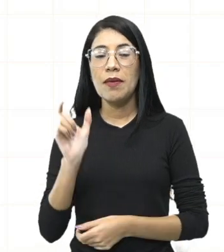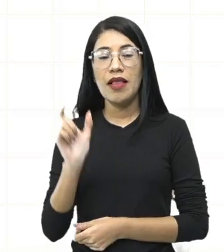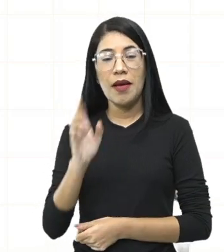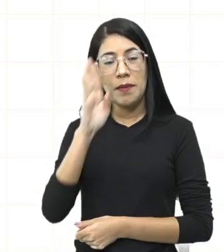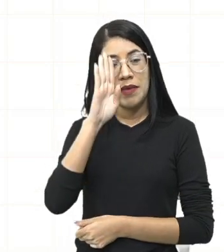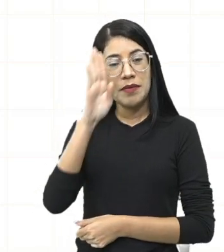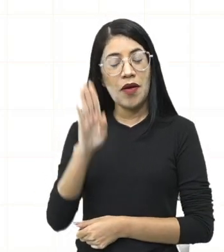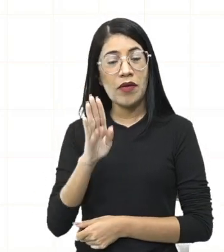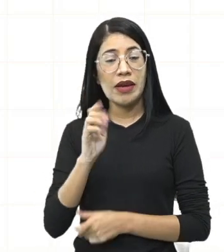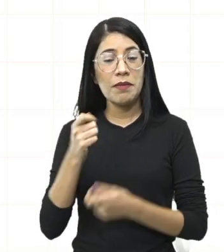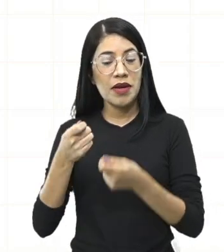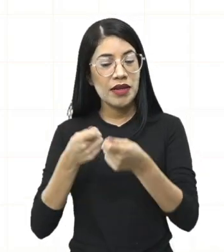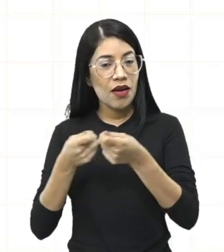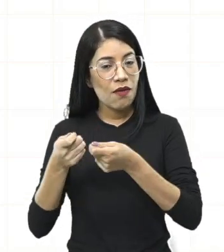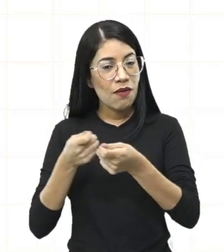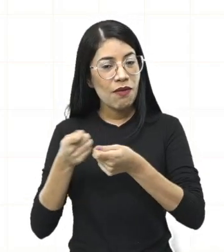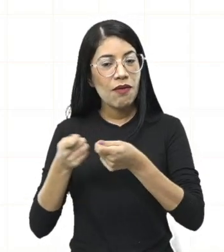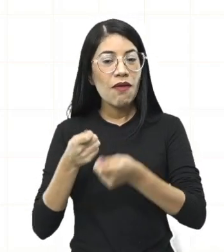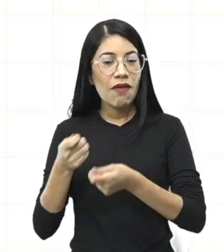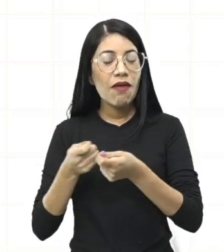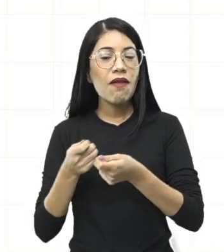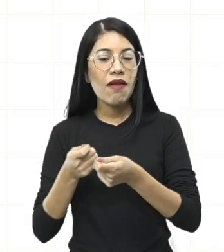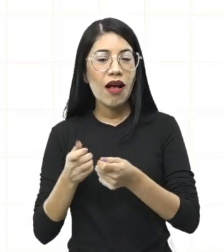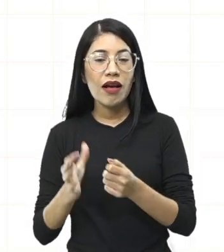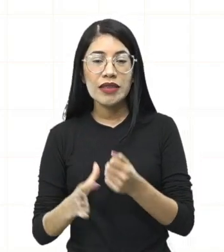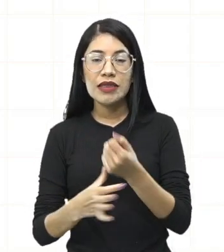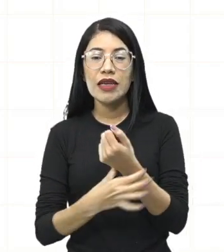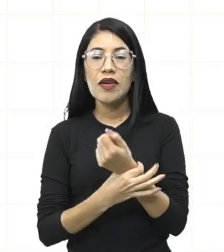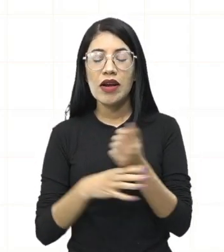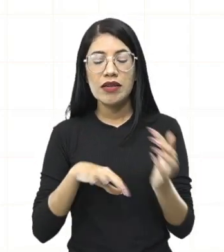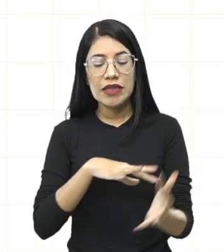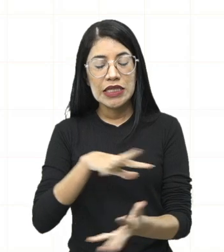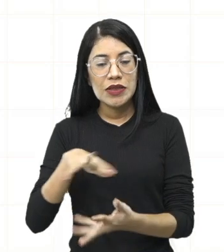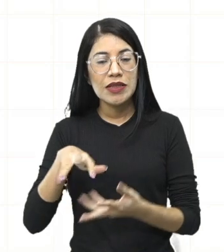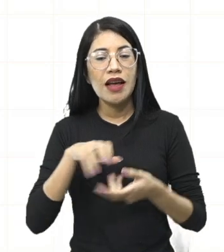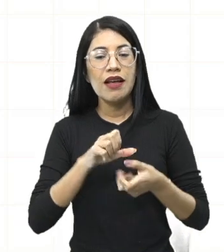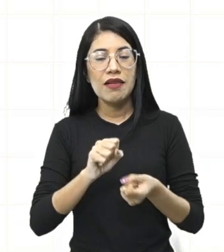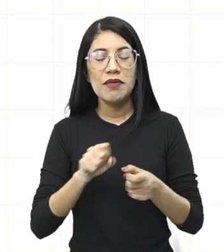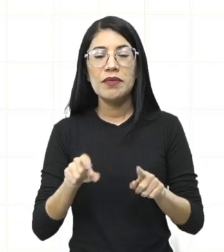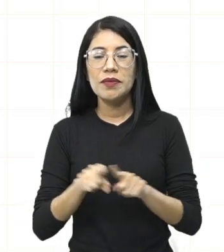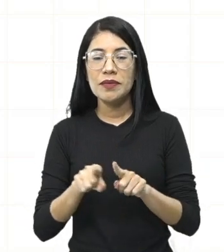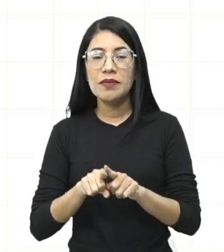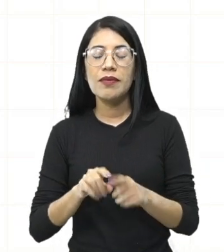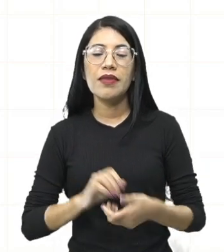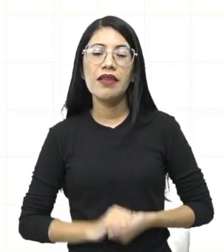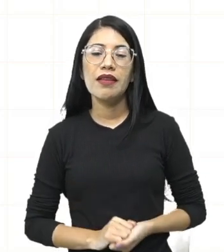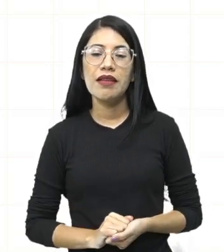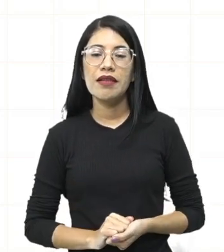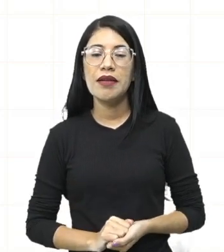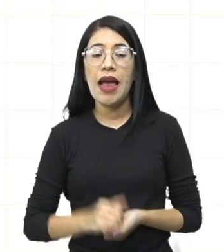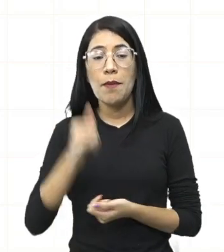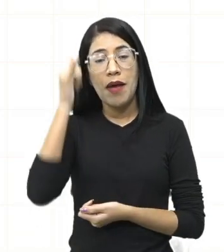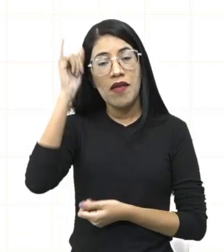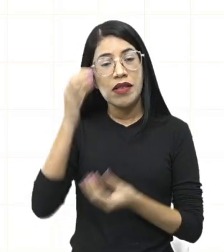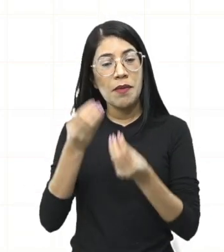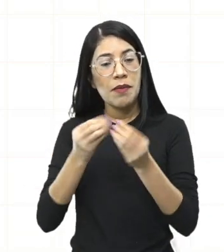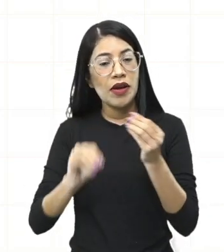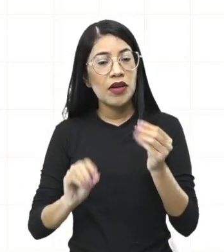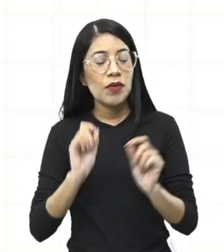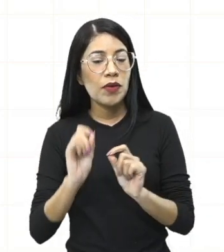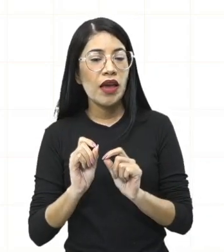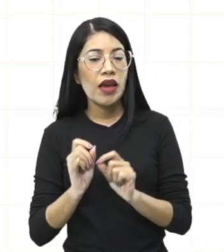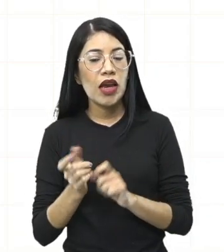palavra-chave, de forma controlada, de maneira sustentável, tá bom? Que não comprometa aqui